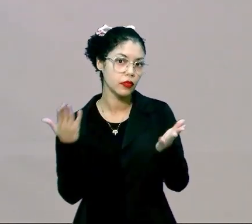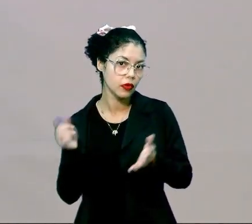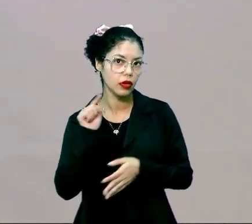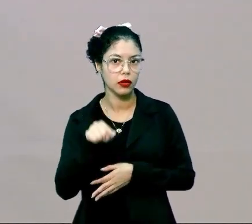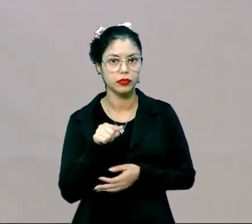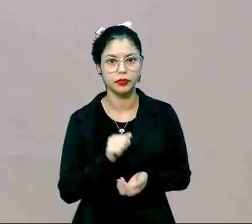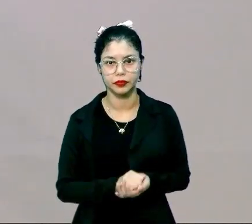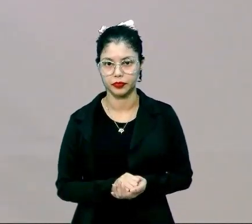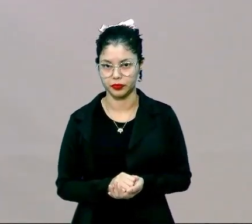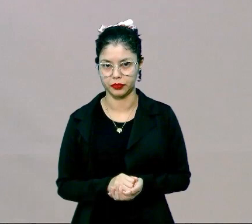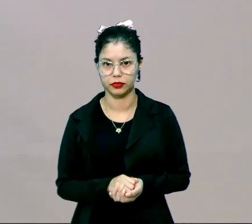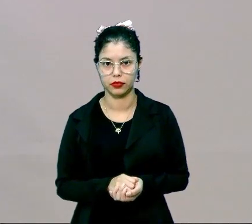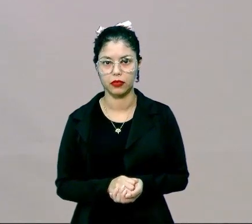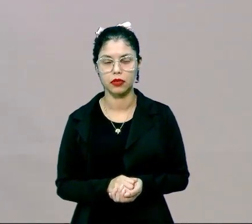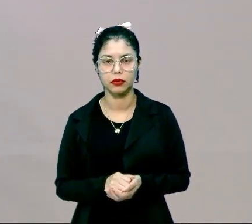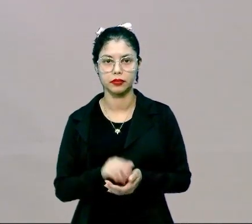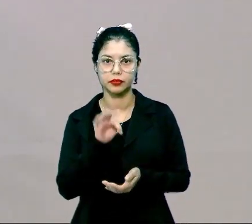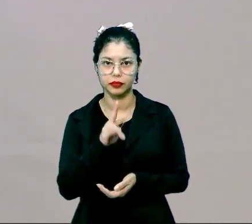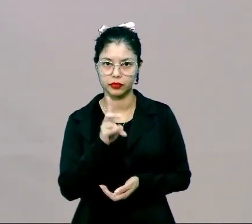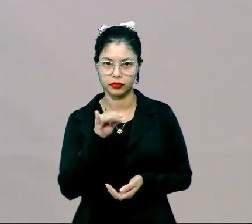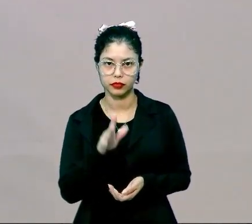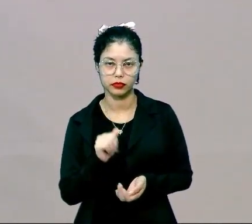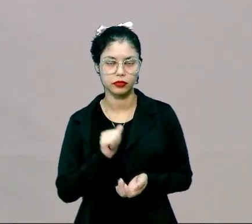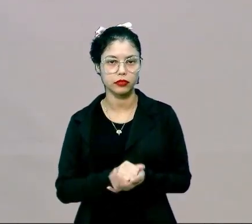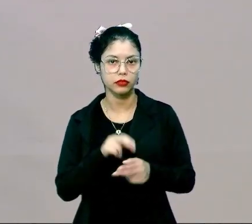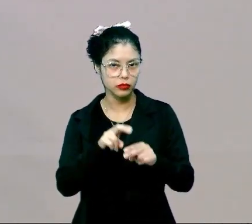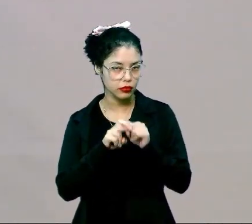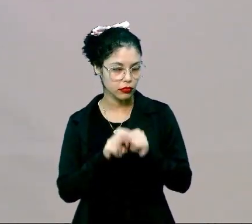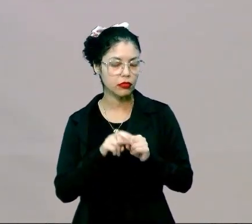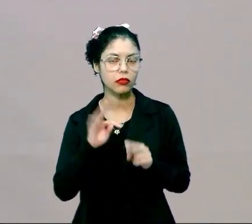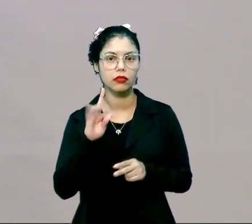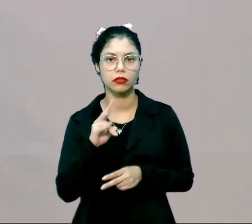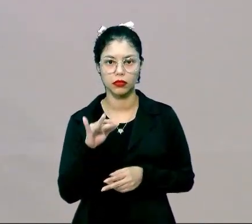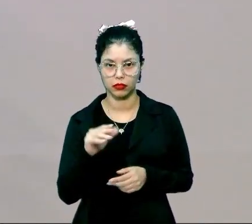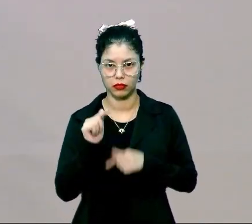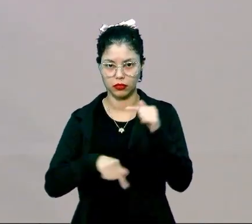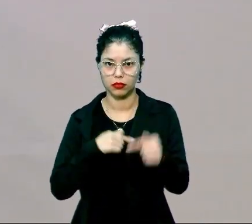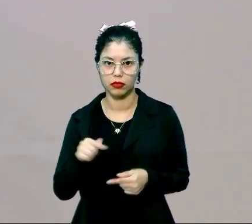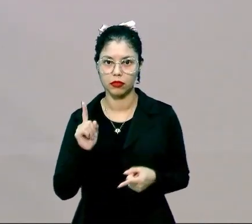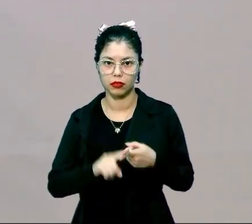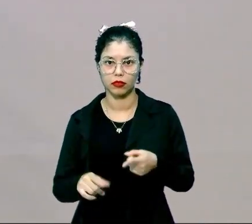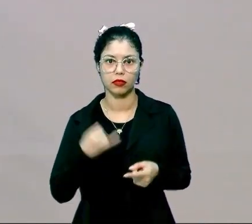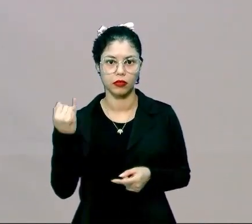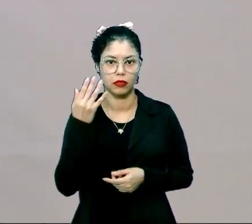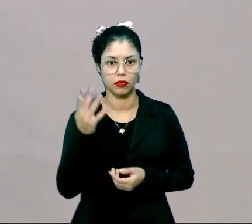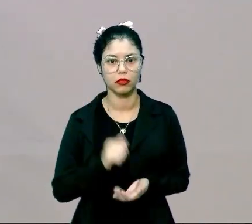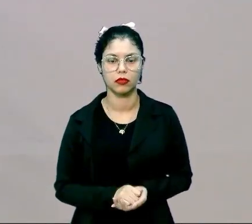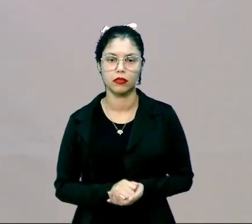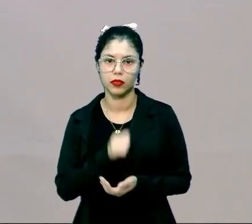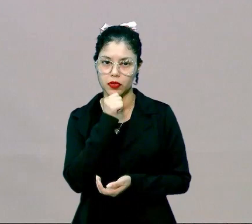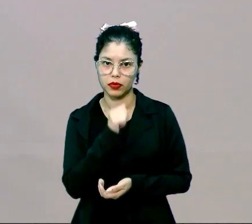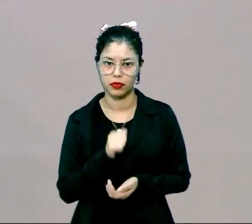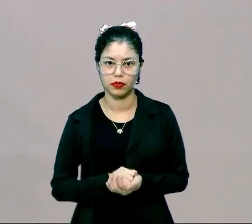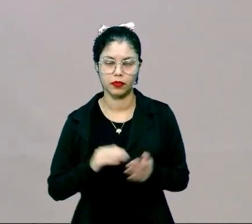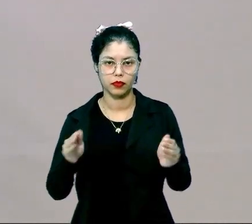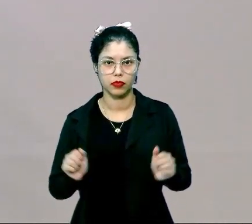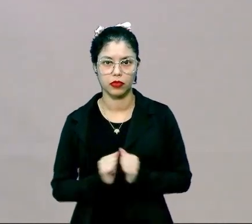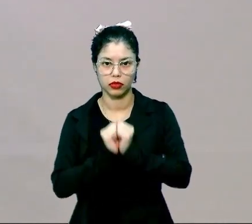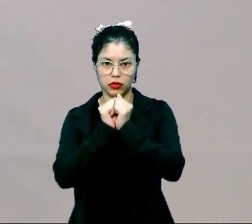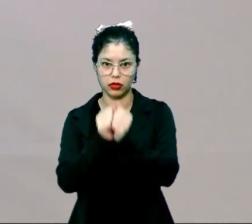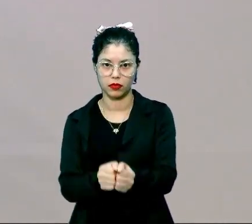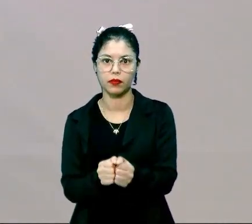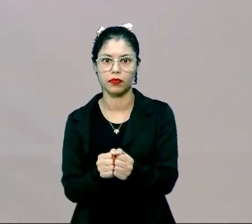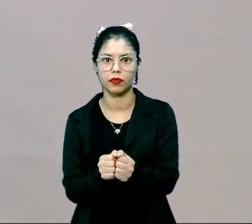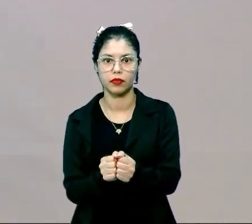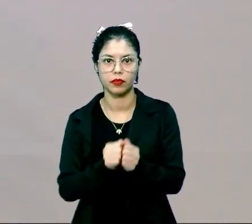nós caímos em uma estequiometria. Por isso que termoquímica é extremamente importante, porque termoquímica anda ao